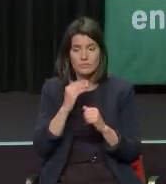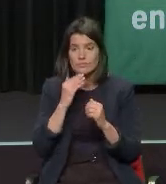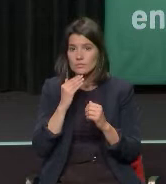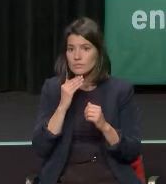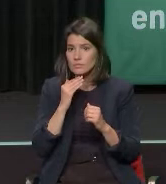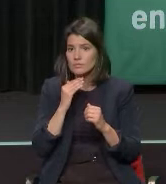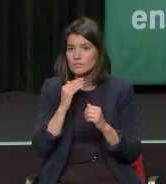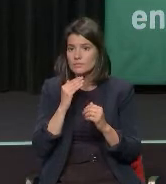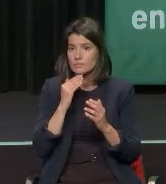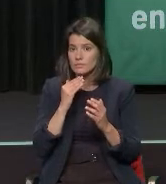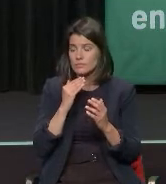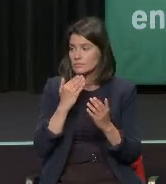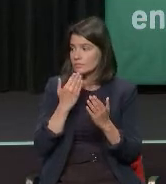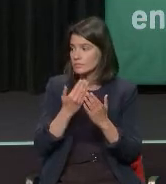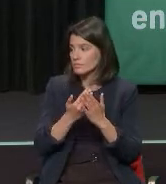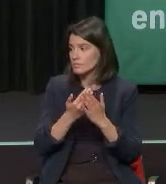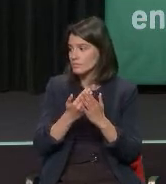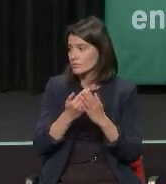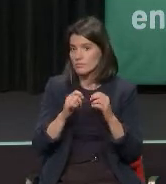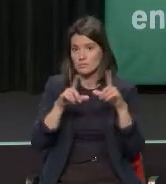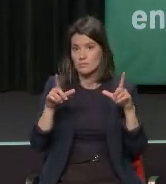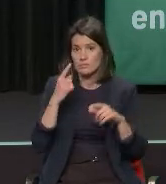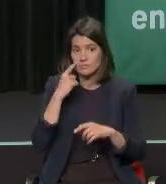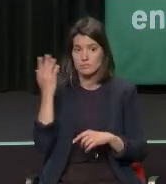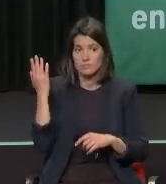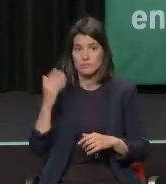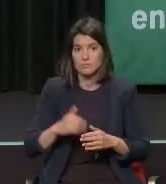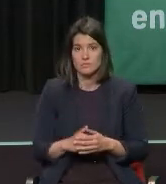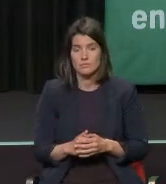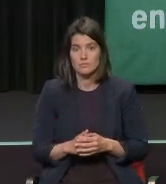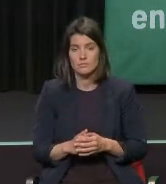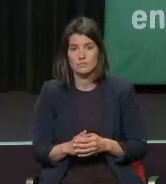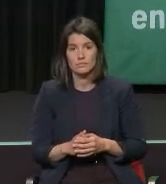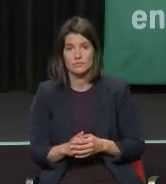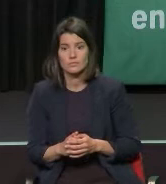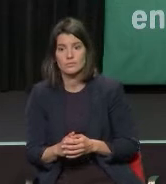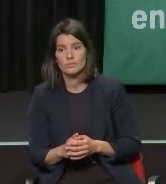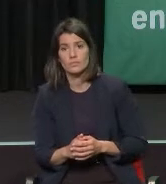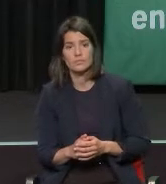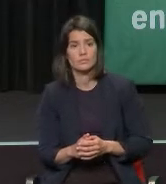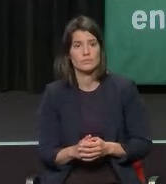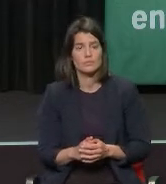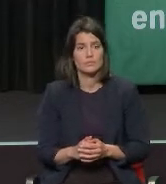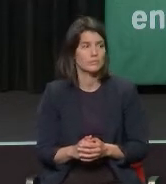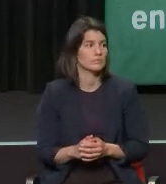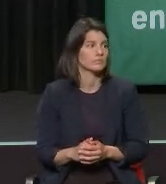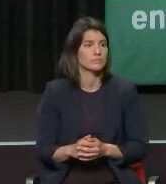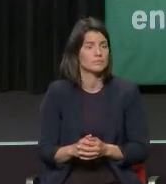proveniente da chuva, que é menos forte, tal como podemos ver na parte inferior do gráfico. E usando